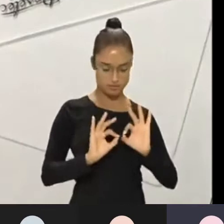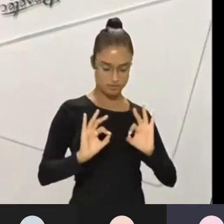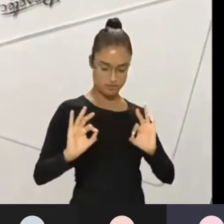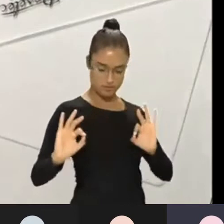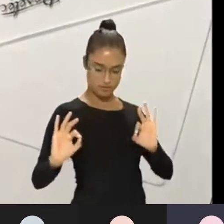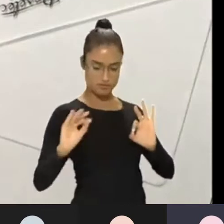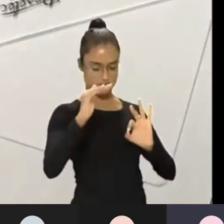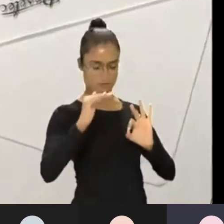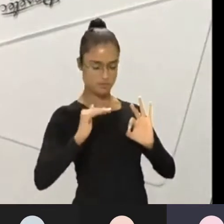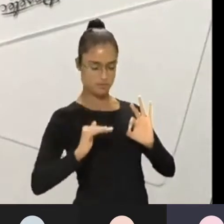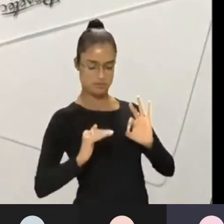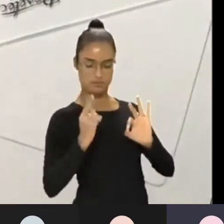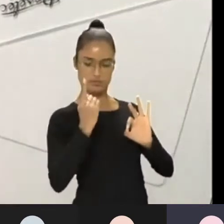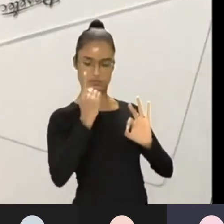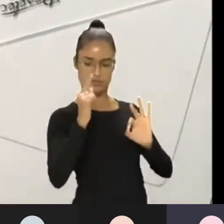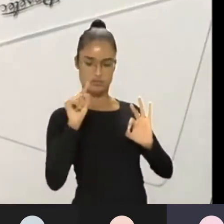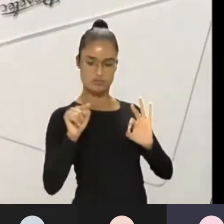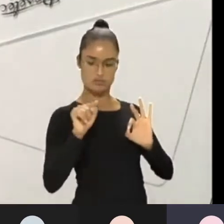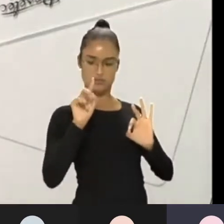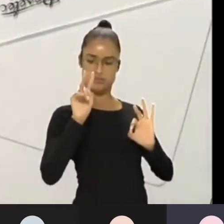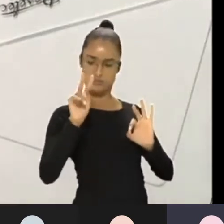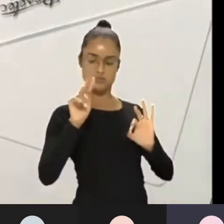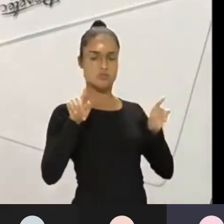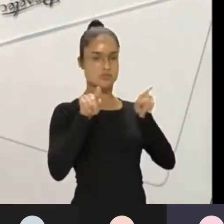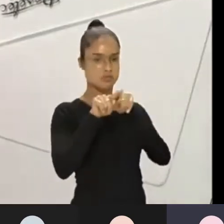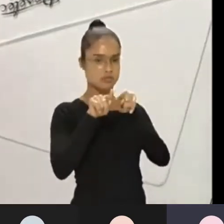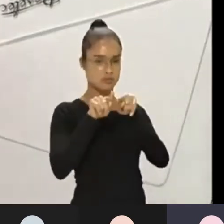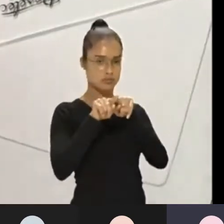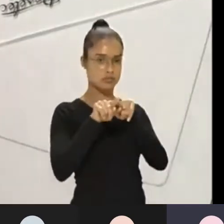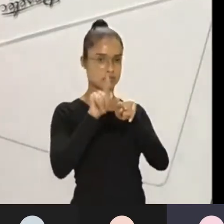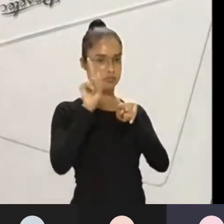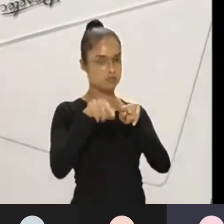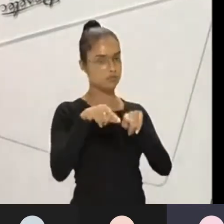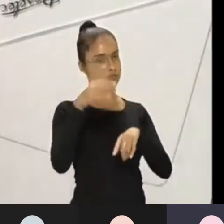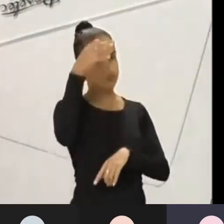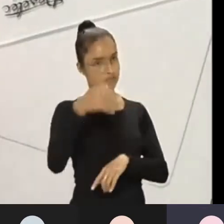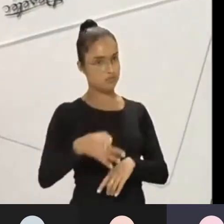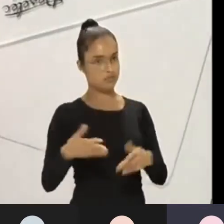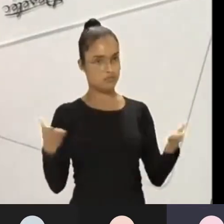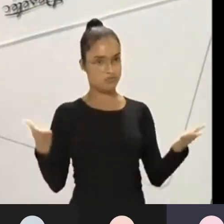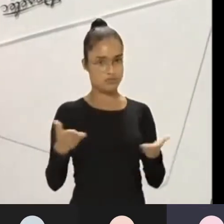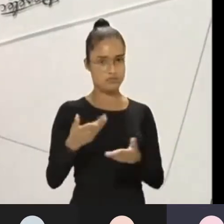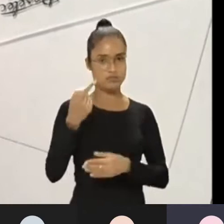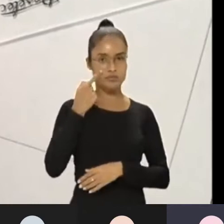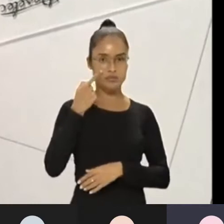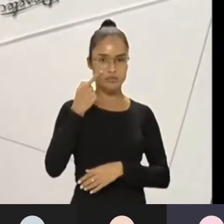medido 1 e 2, que também daria certo. Mas a gente vai usar aqui